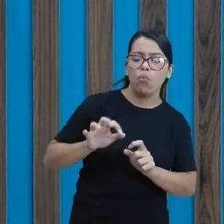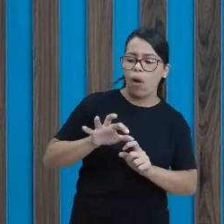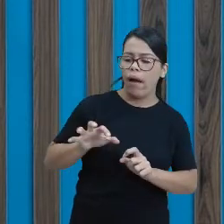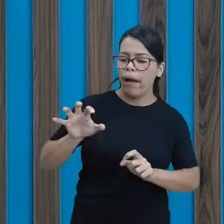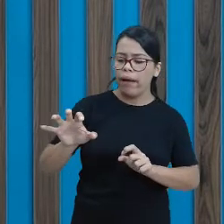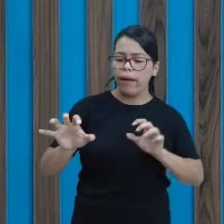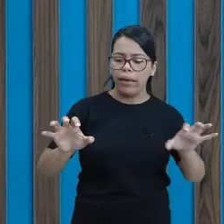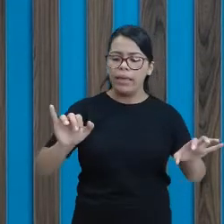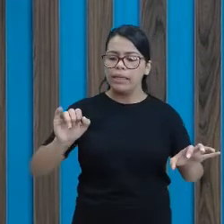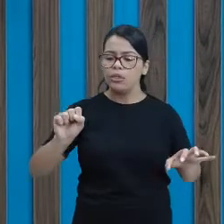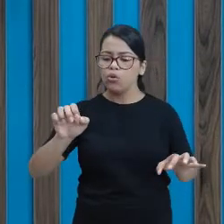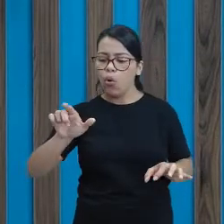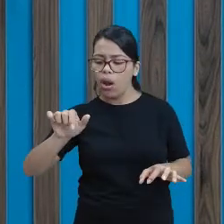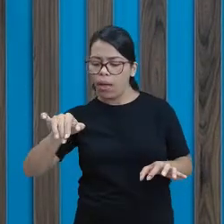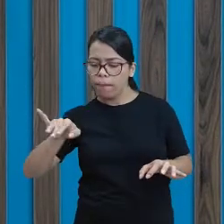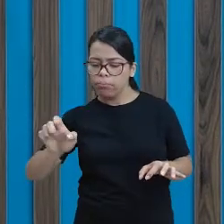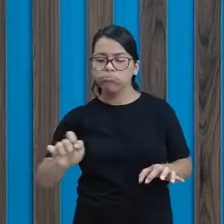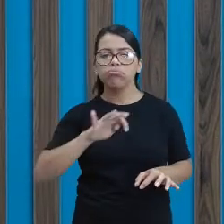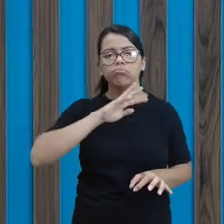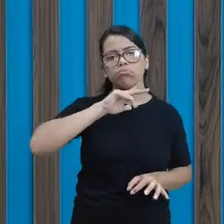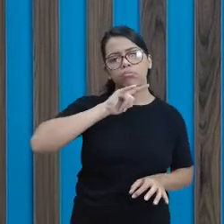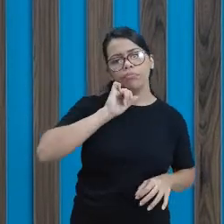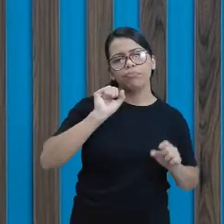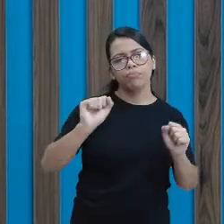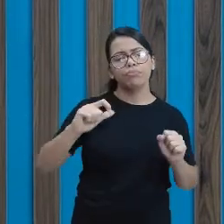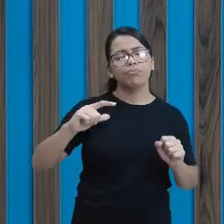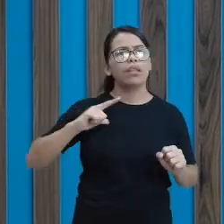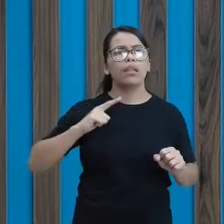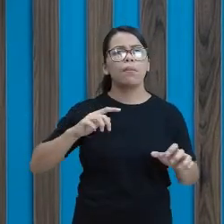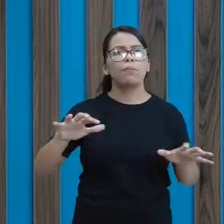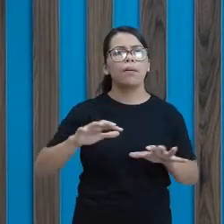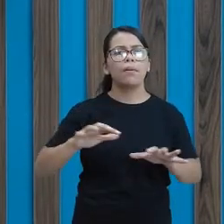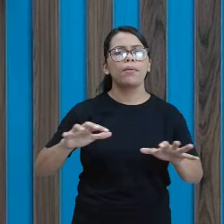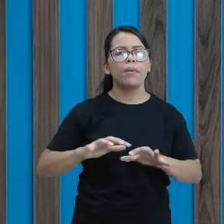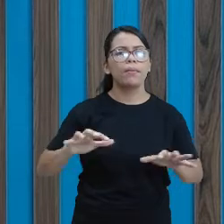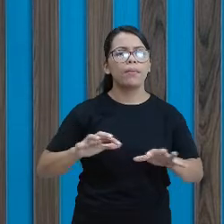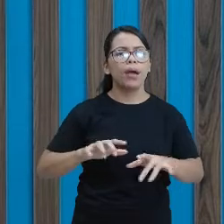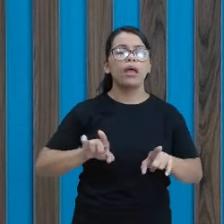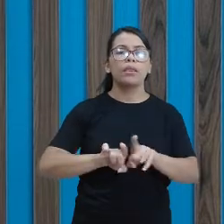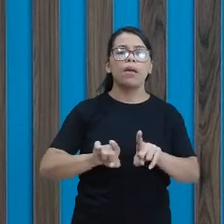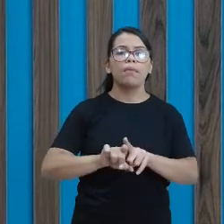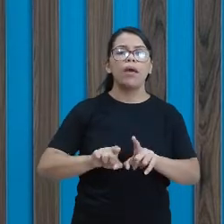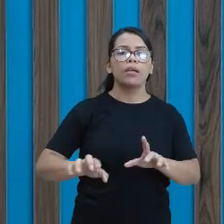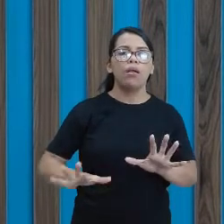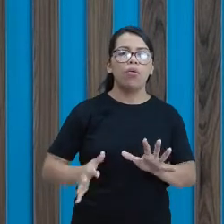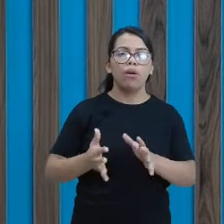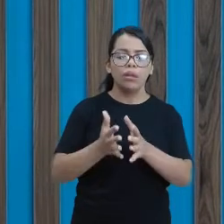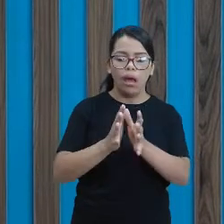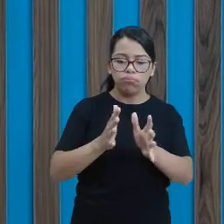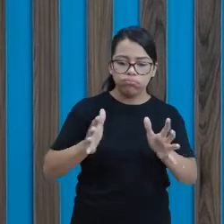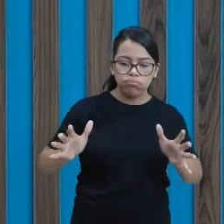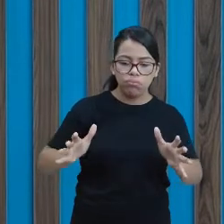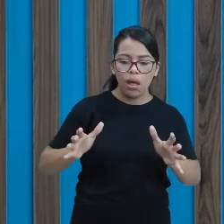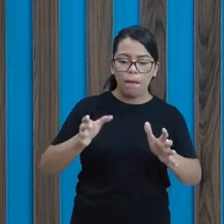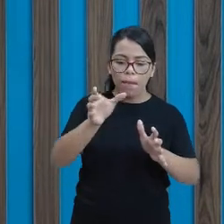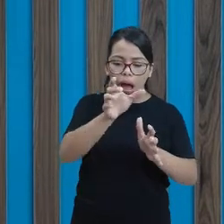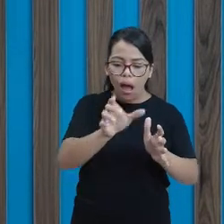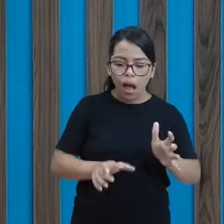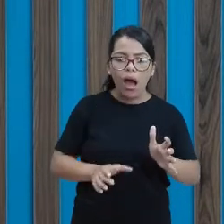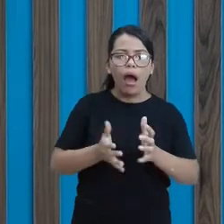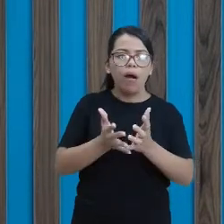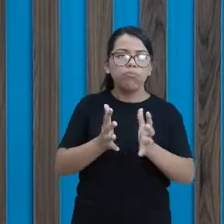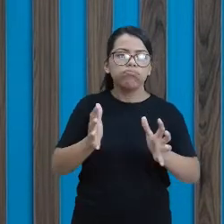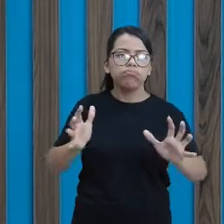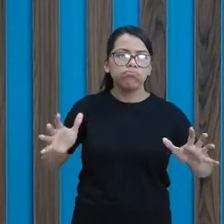tipo de isolamento. Pode ter havido também um terremoto naquele lugar e aí, ó, a terra, né, abriu